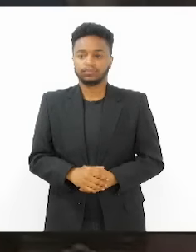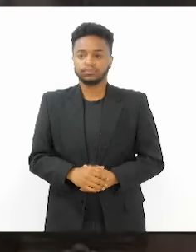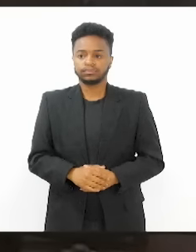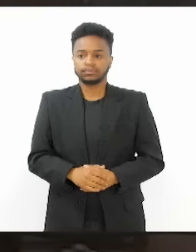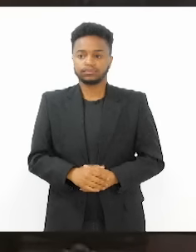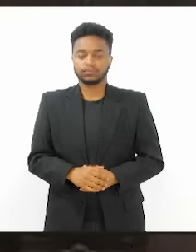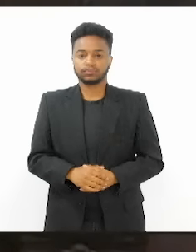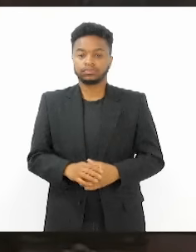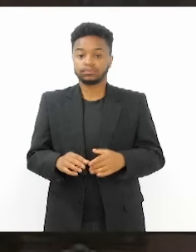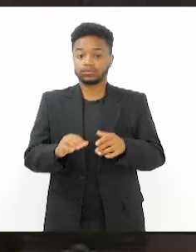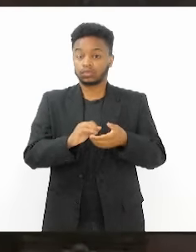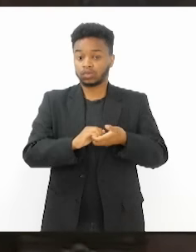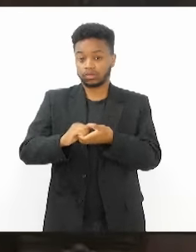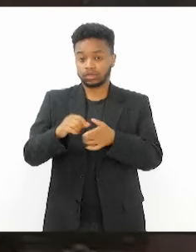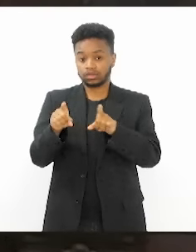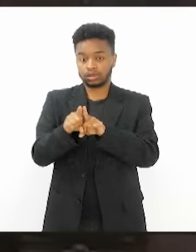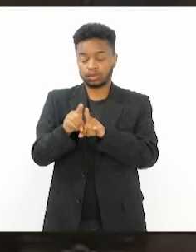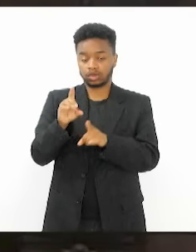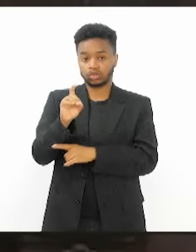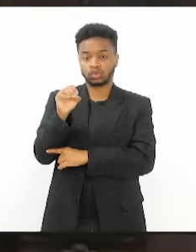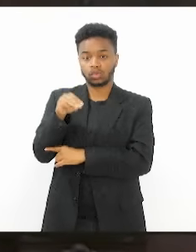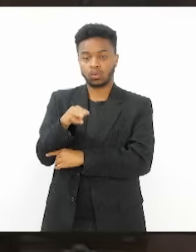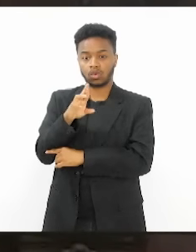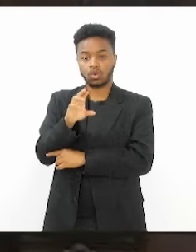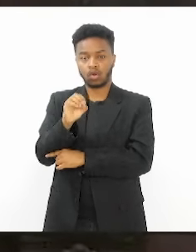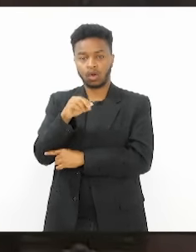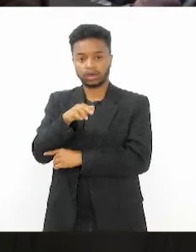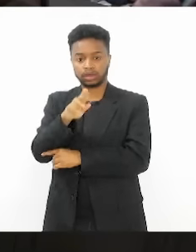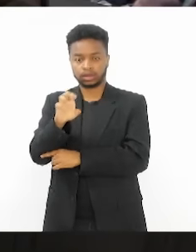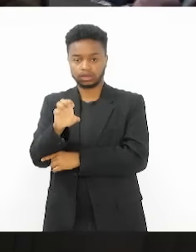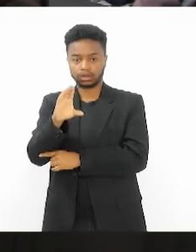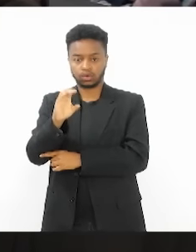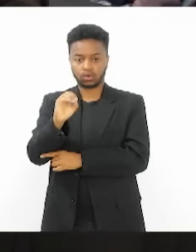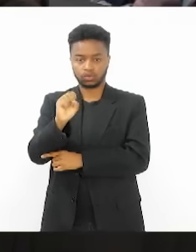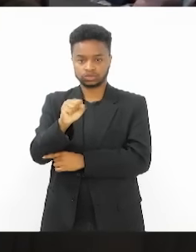Saudar também o Dom Roque Costa.